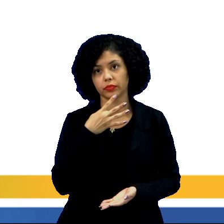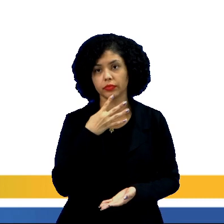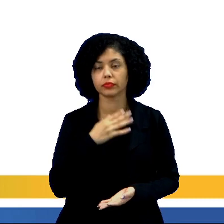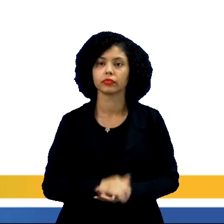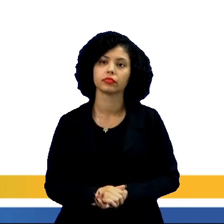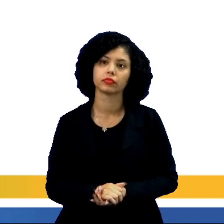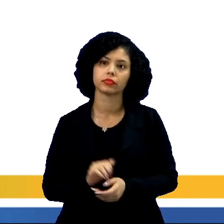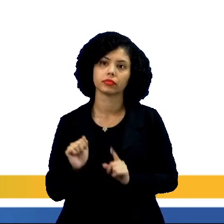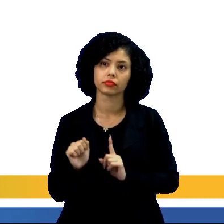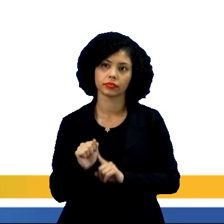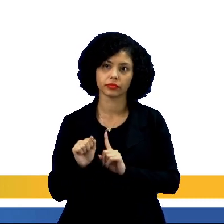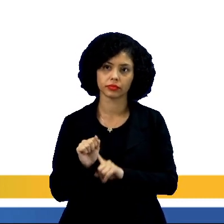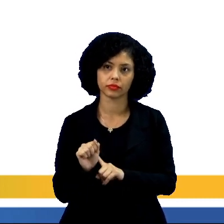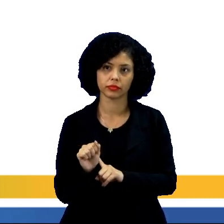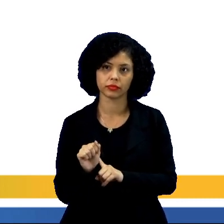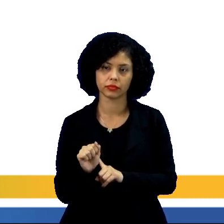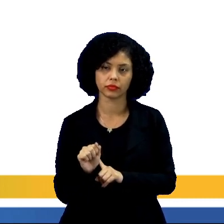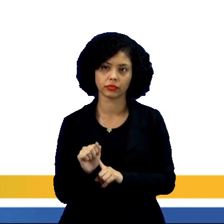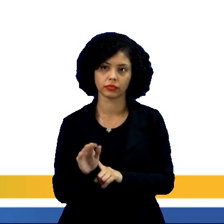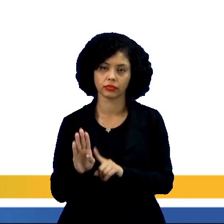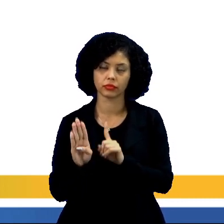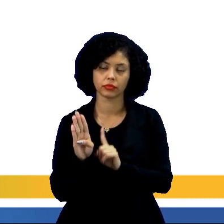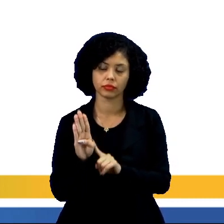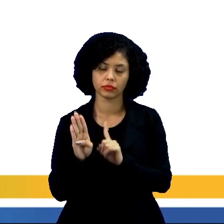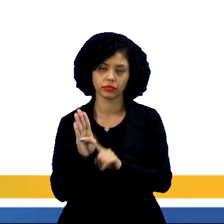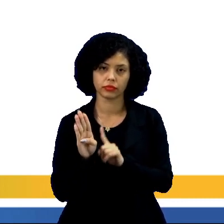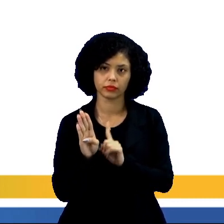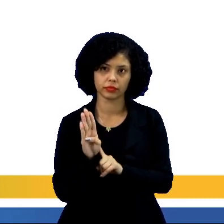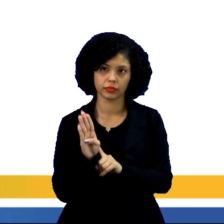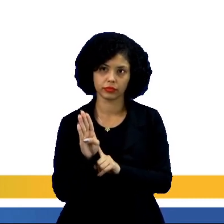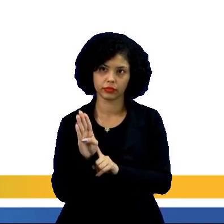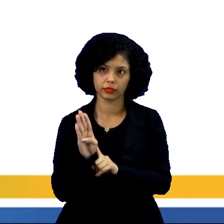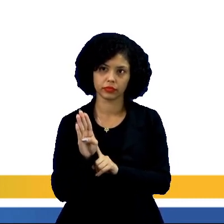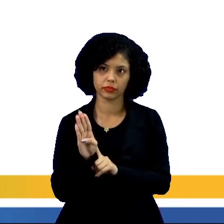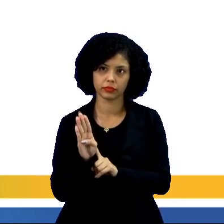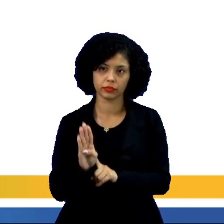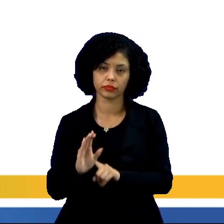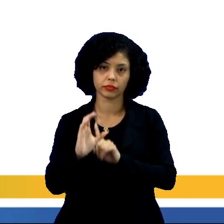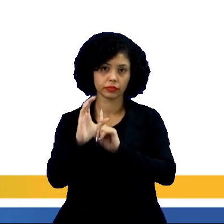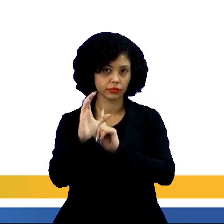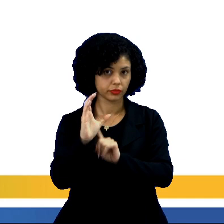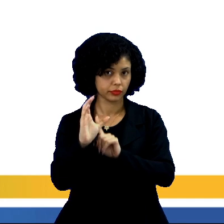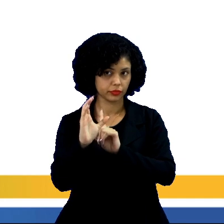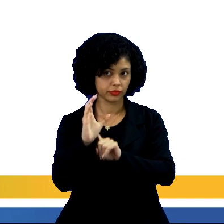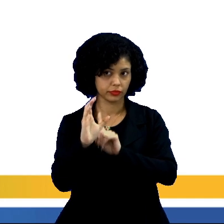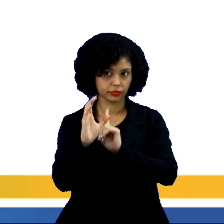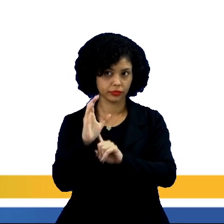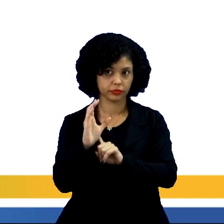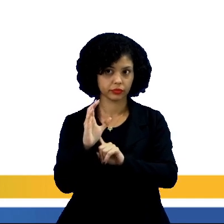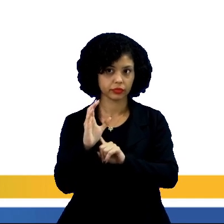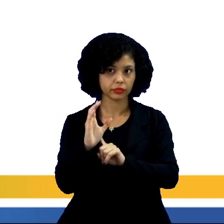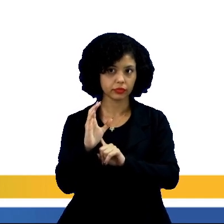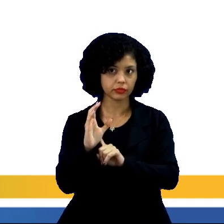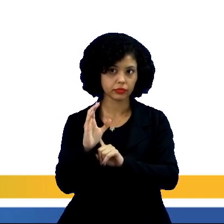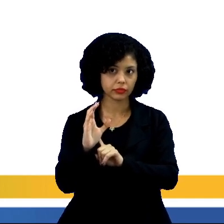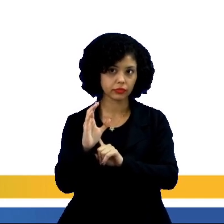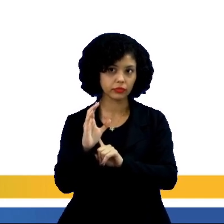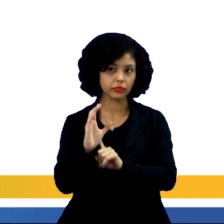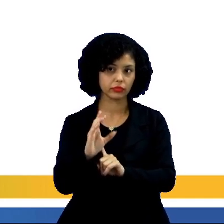também, alternativa A, precipitação, alternativa B, ebulição, alternativa